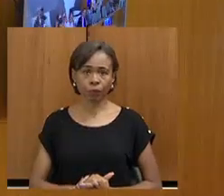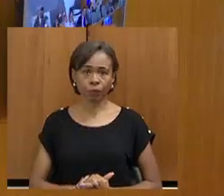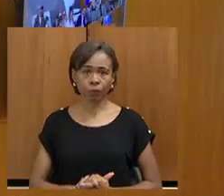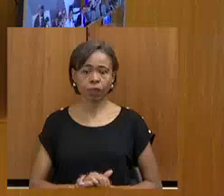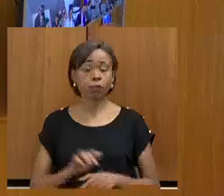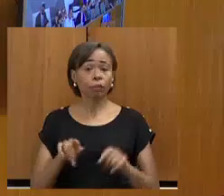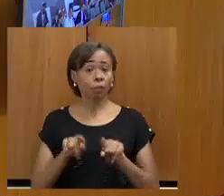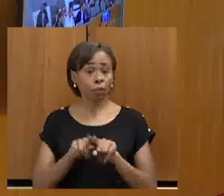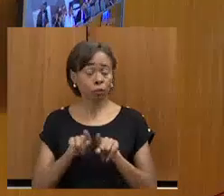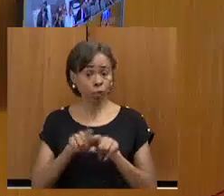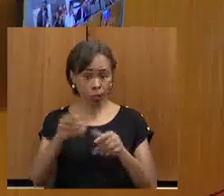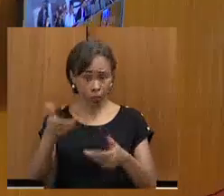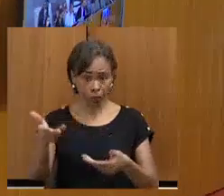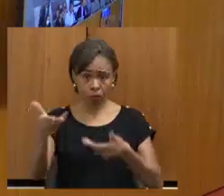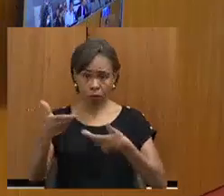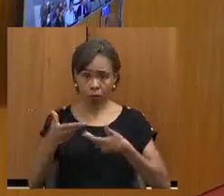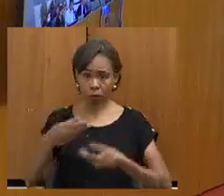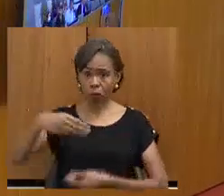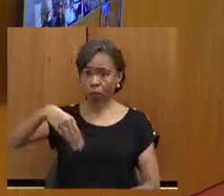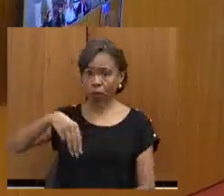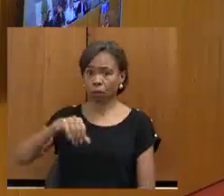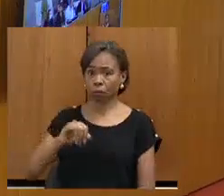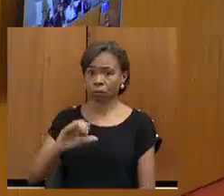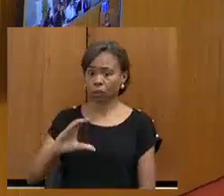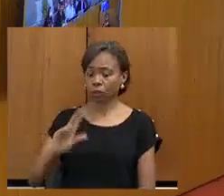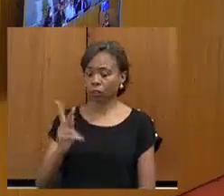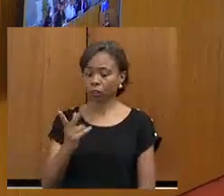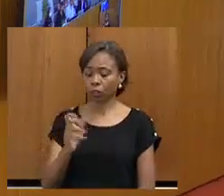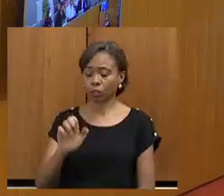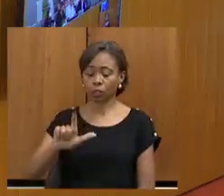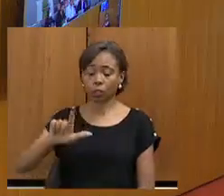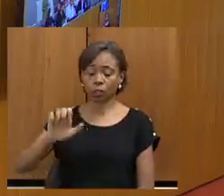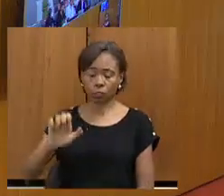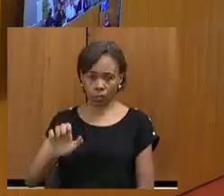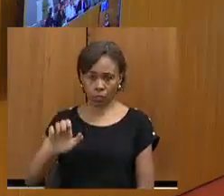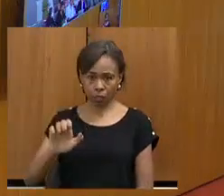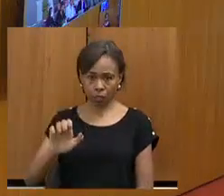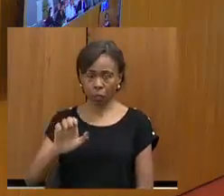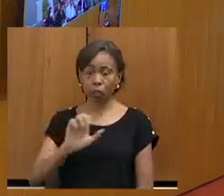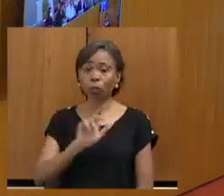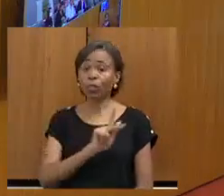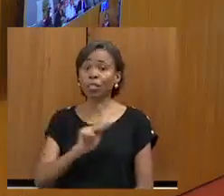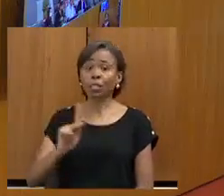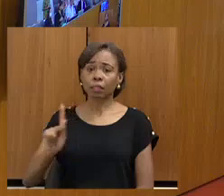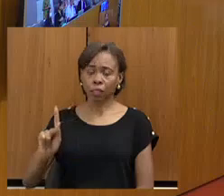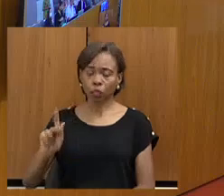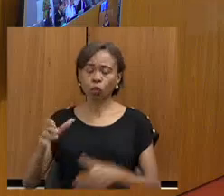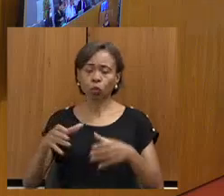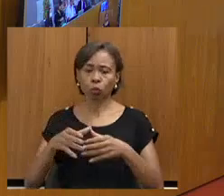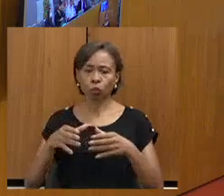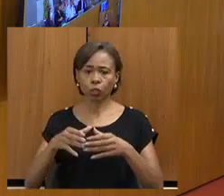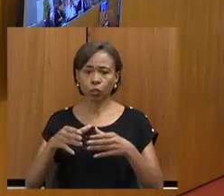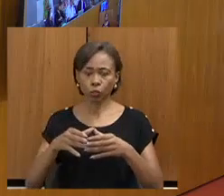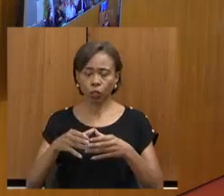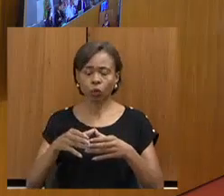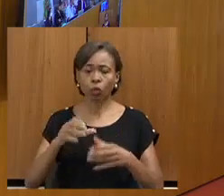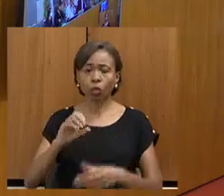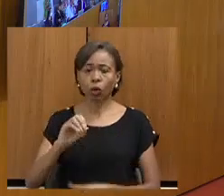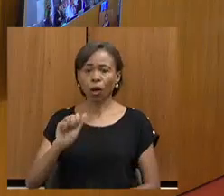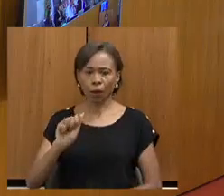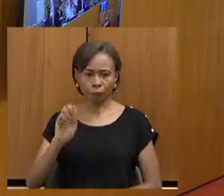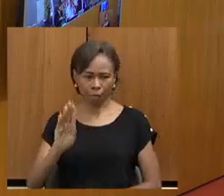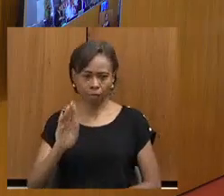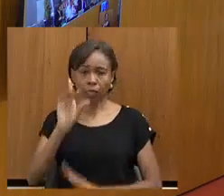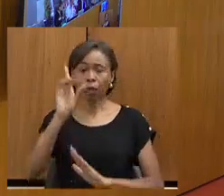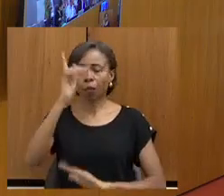Também convidar a Michele Siqueira, presidenta da Comissão de Defesa dos Direitos da Pessoa com Deficiência, do OAB, Minas Gerais.